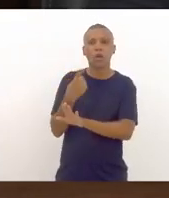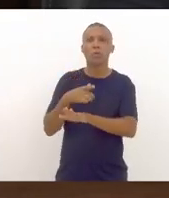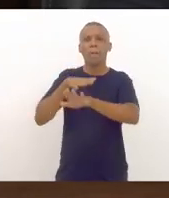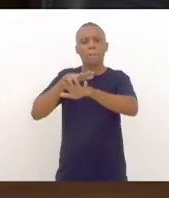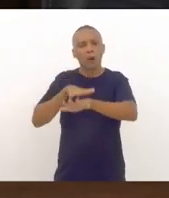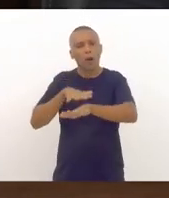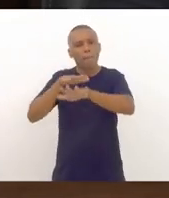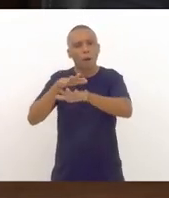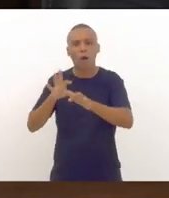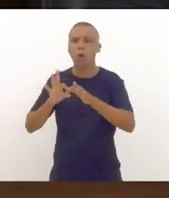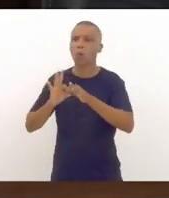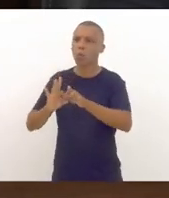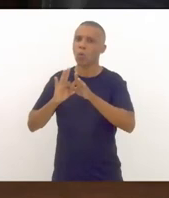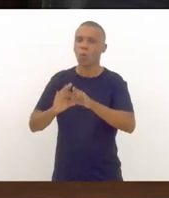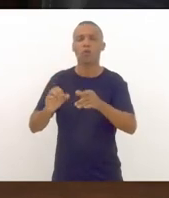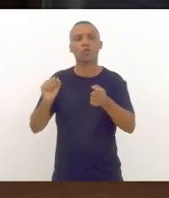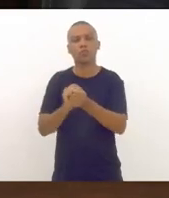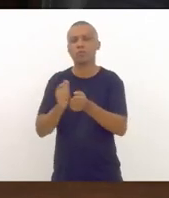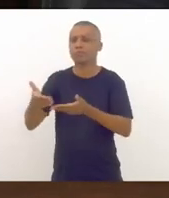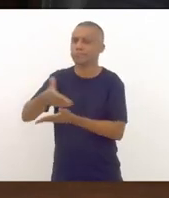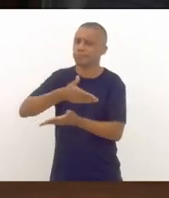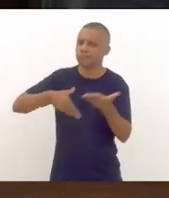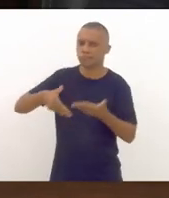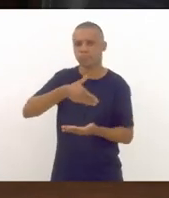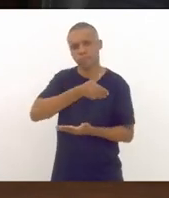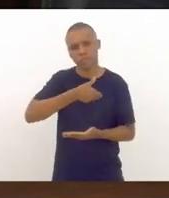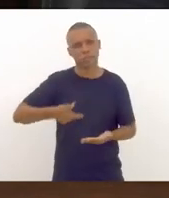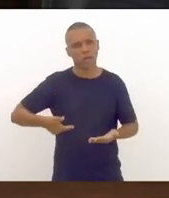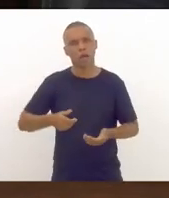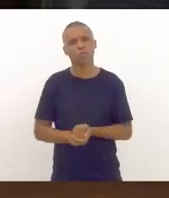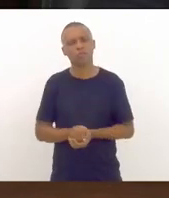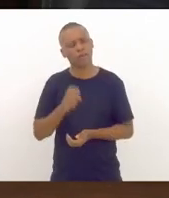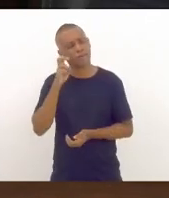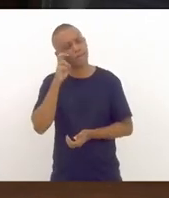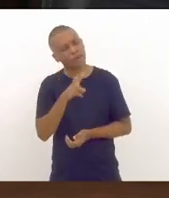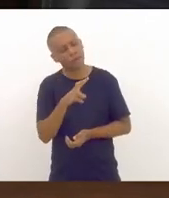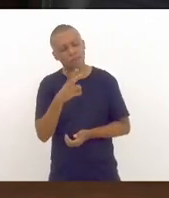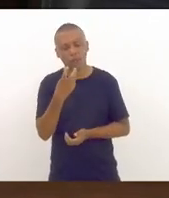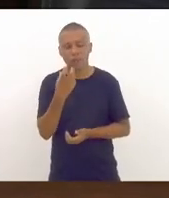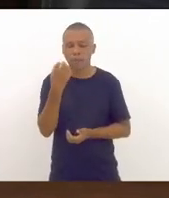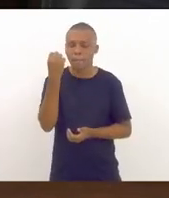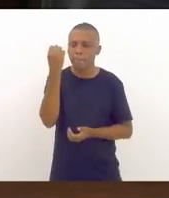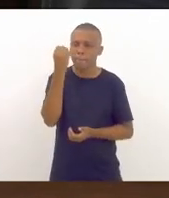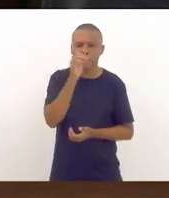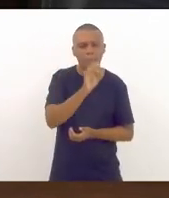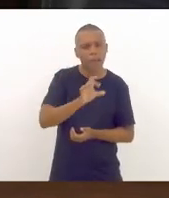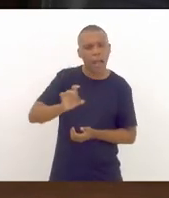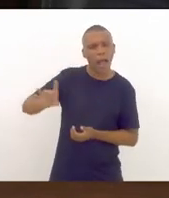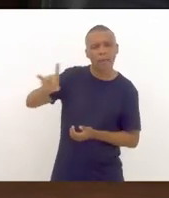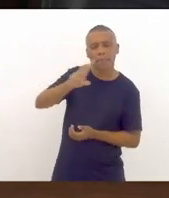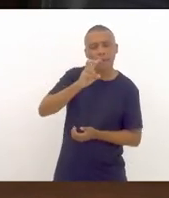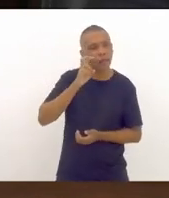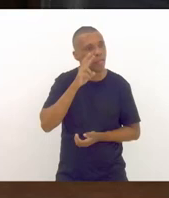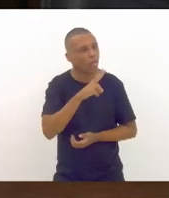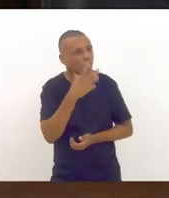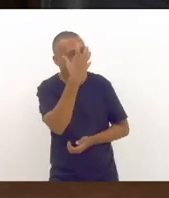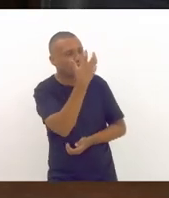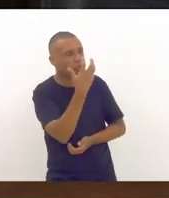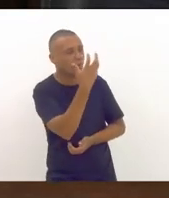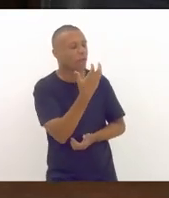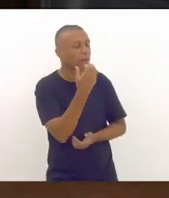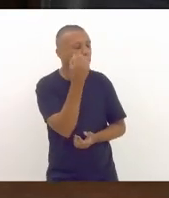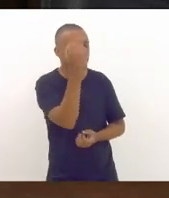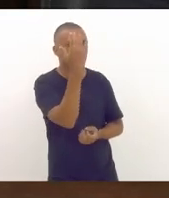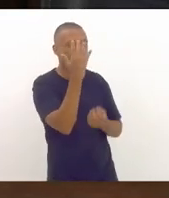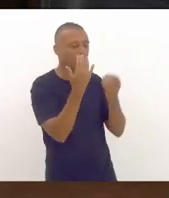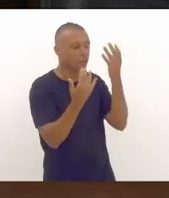muito juntos por esse estado. Pude ver o brilho nos olhos de cada um que te via.